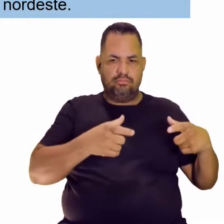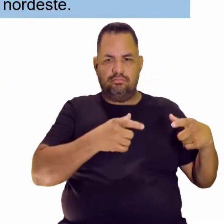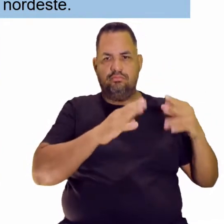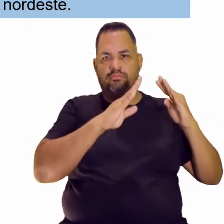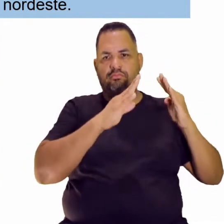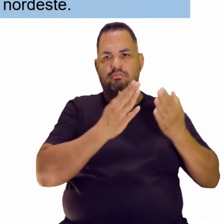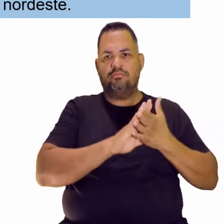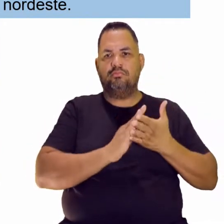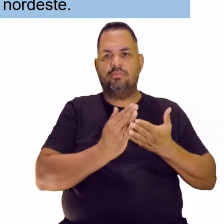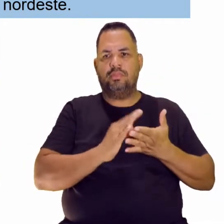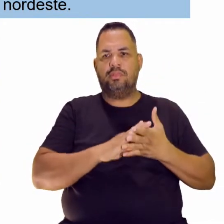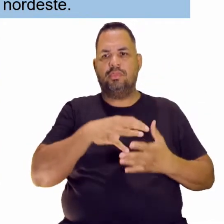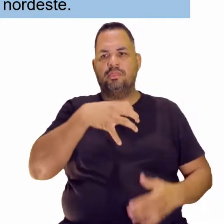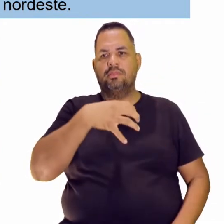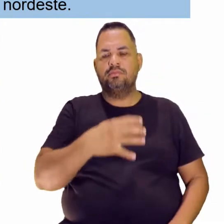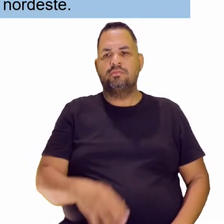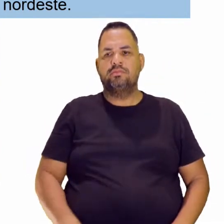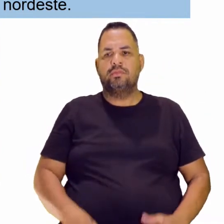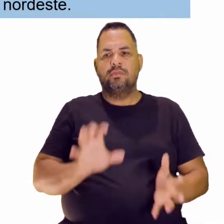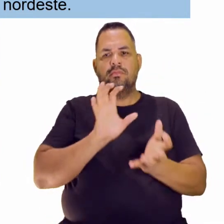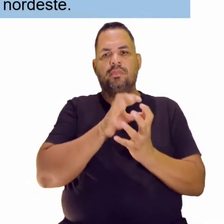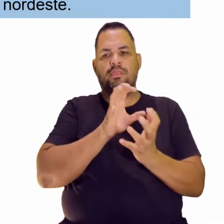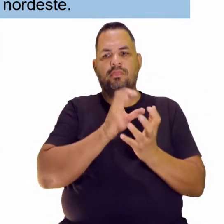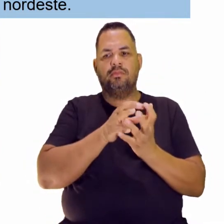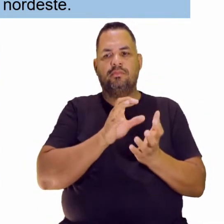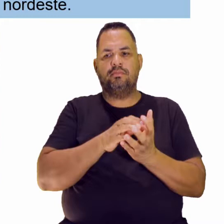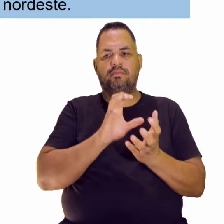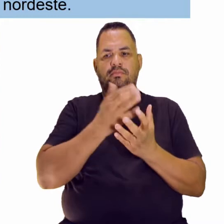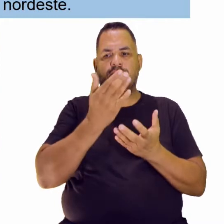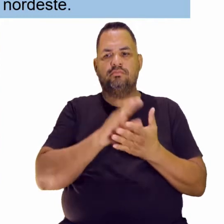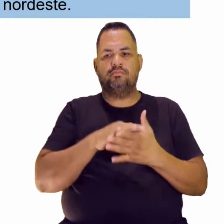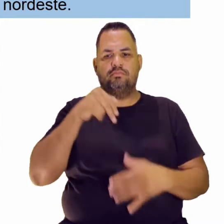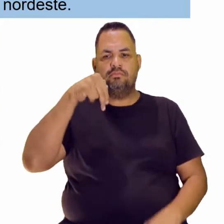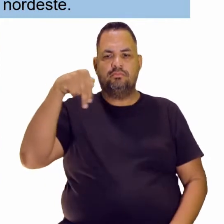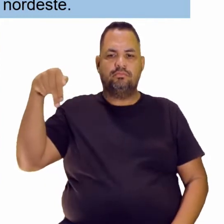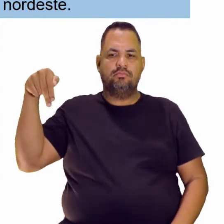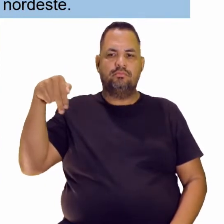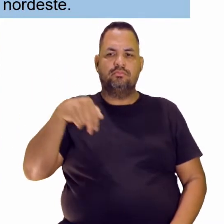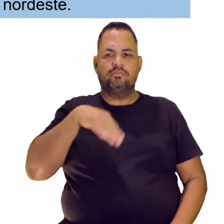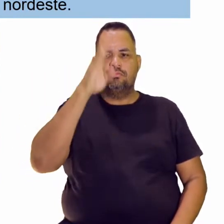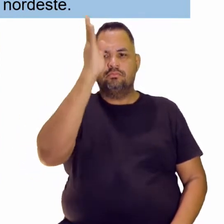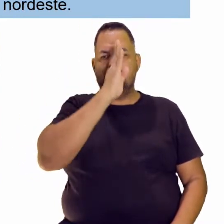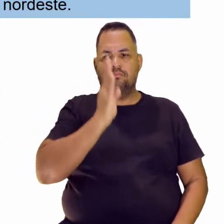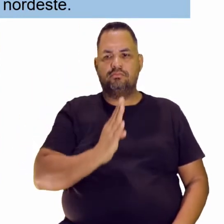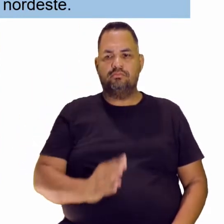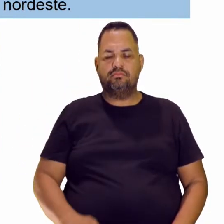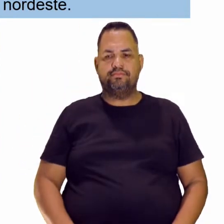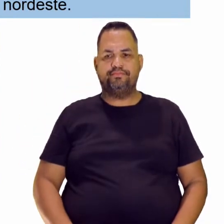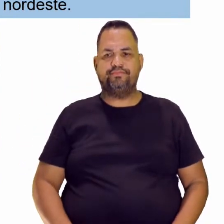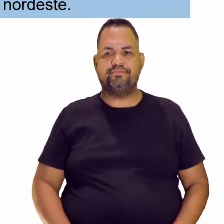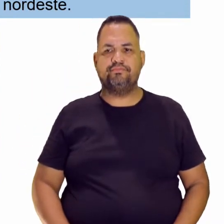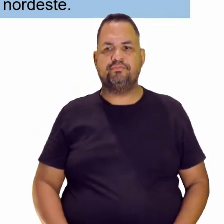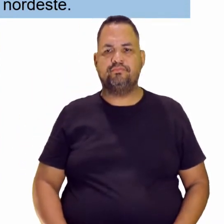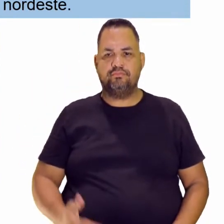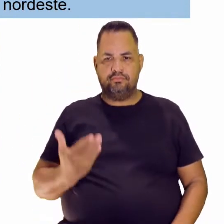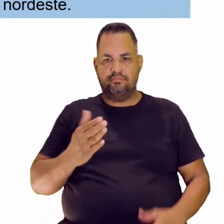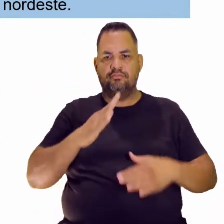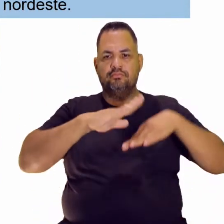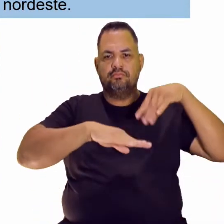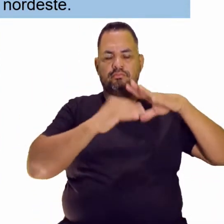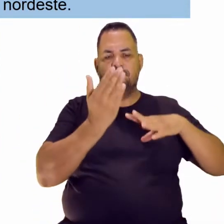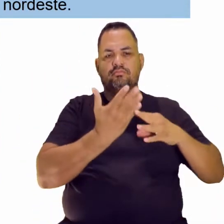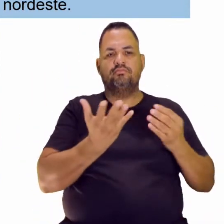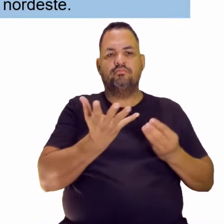em Recife, Pernambuco, Nordeste brasileiro. E um dos artistas que veio com